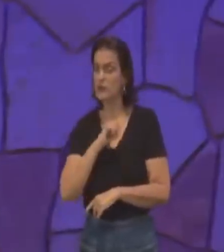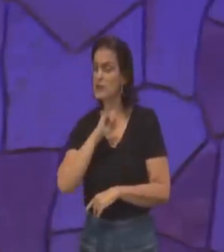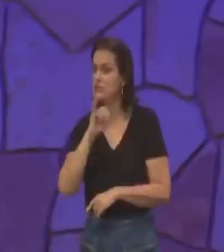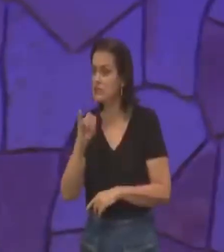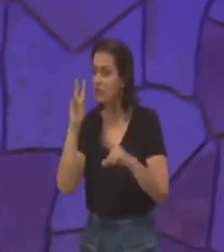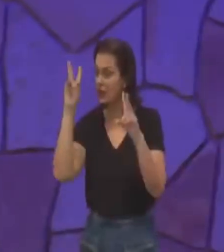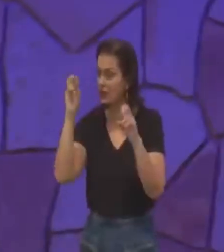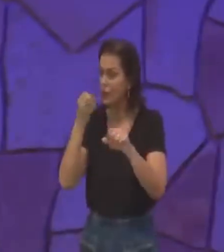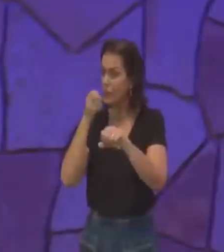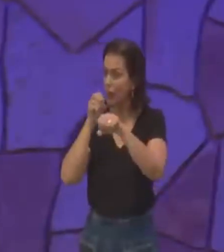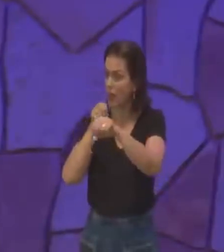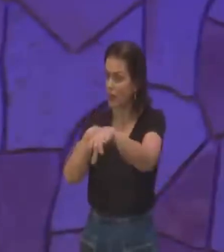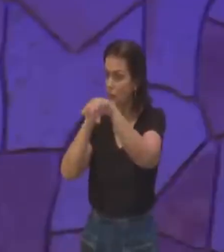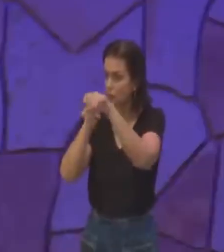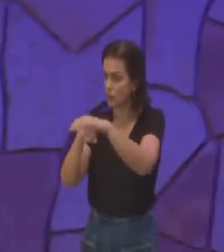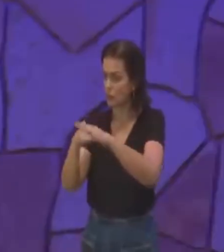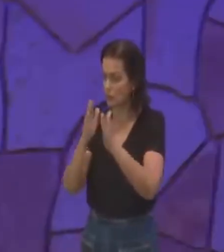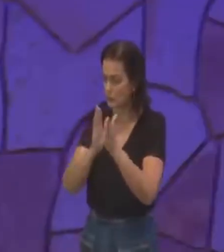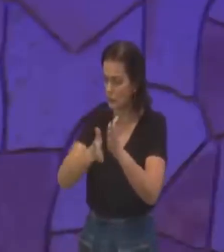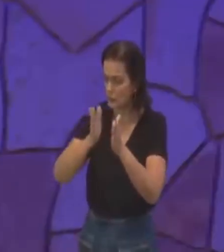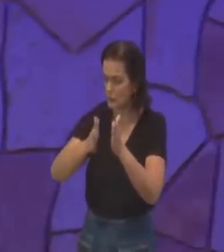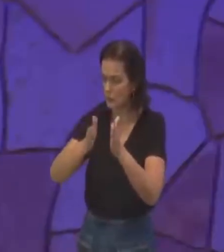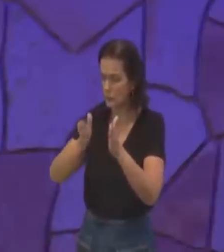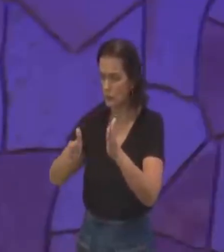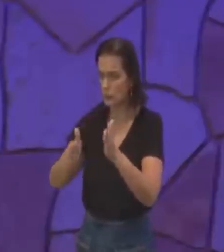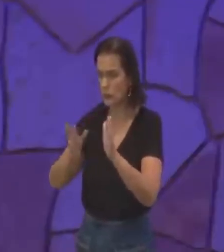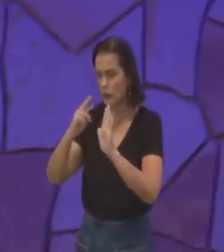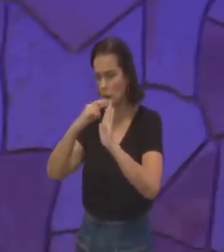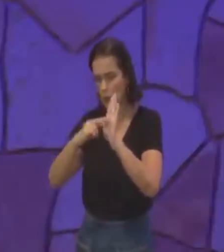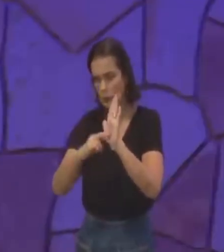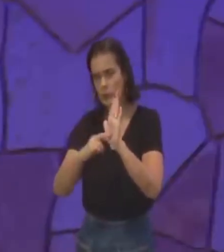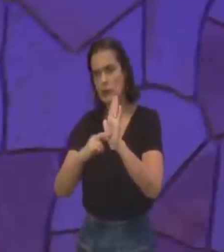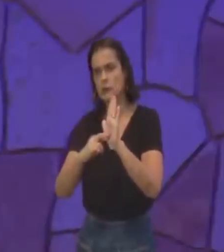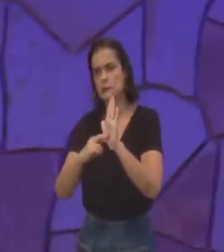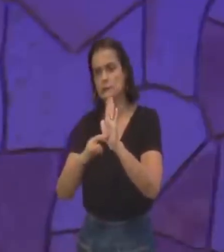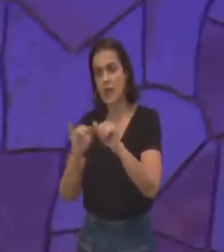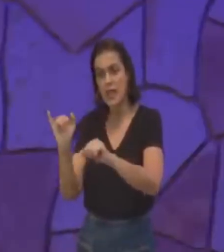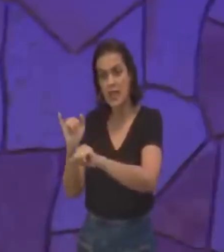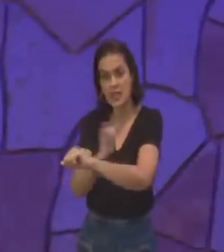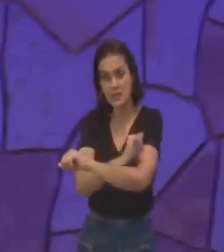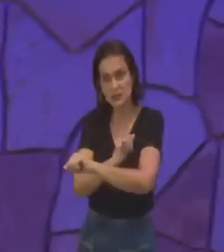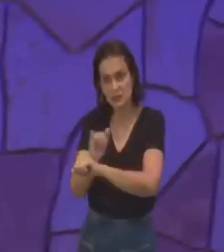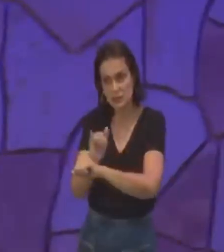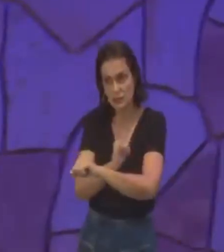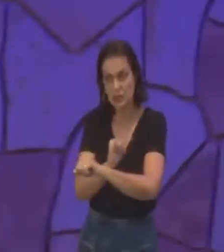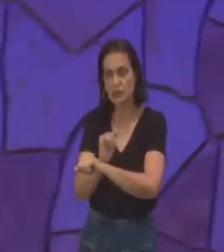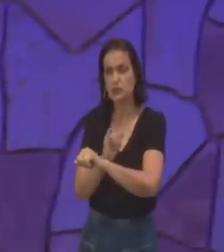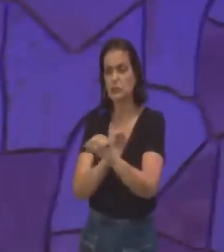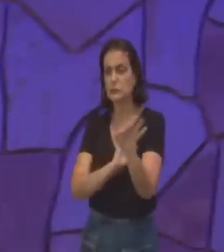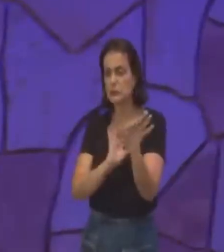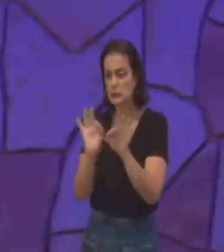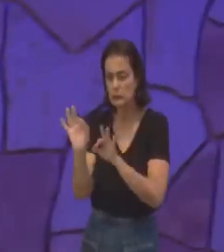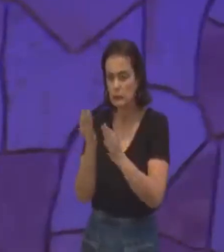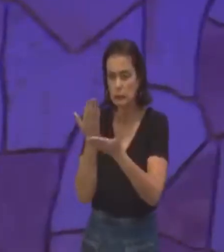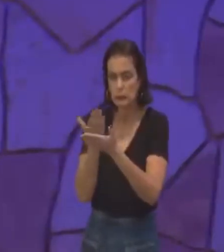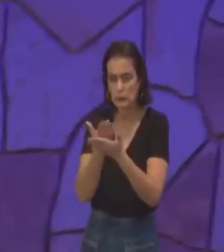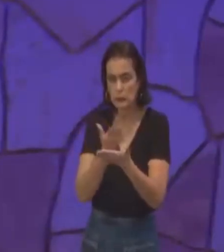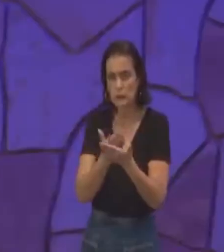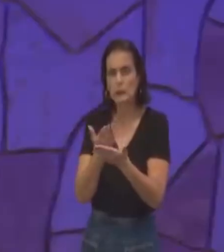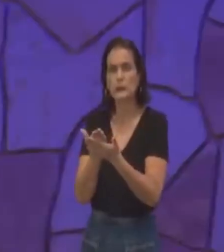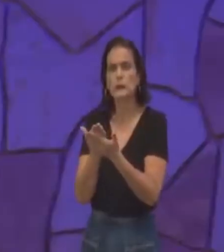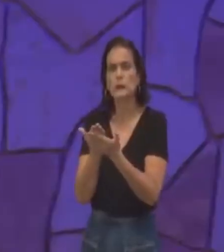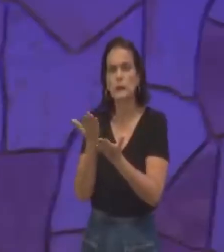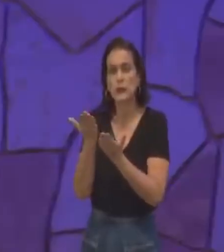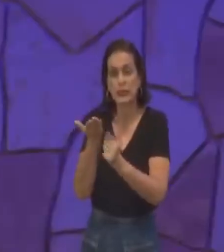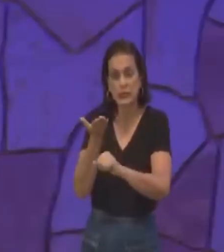de educação, falamos de processos, falamos de princípios, falamos de estratégias, falamos de preparo, falamos de cuidado, falamos